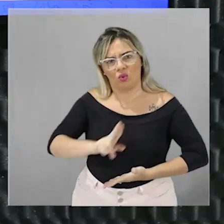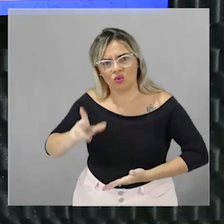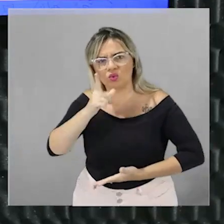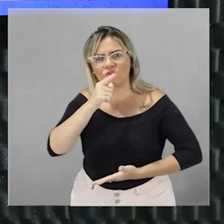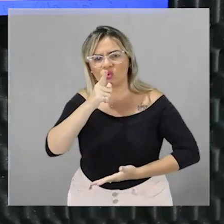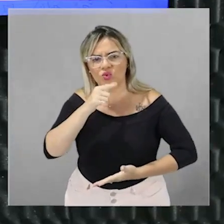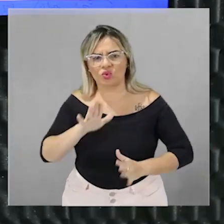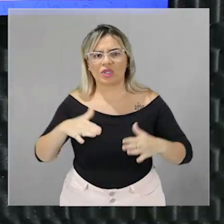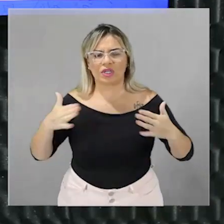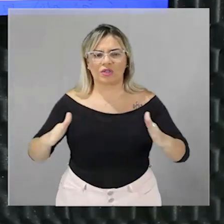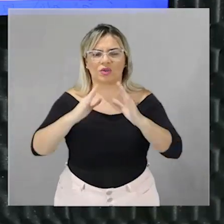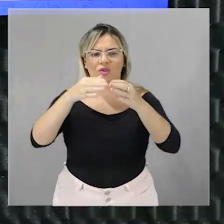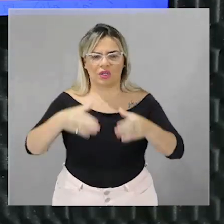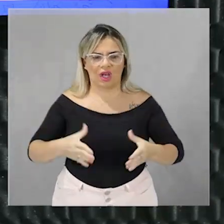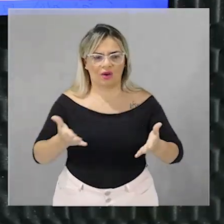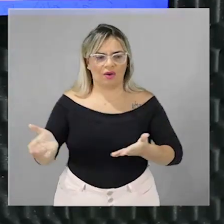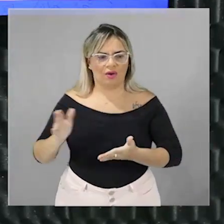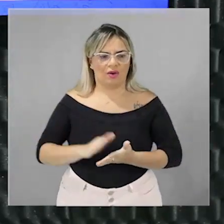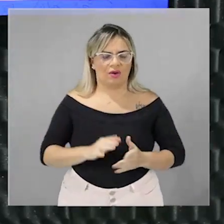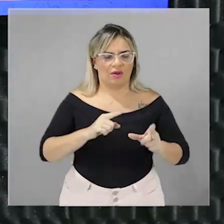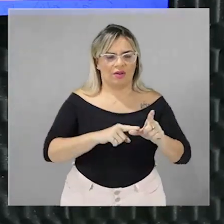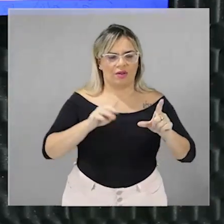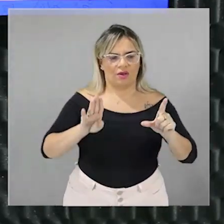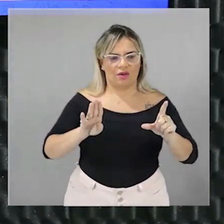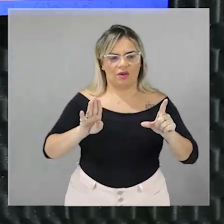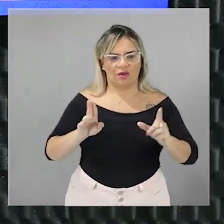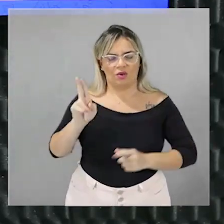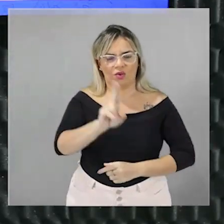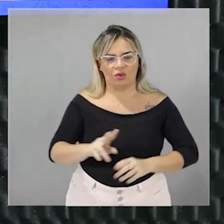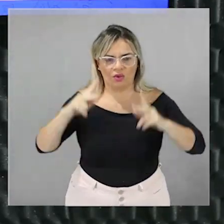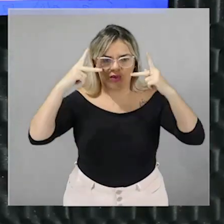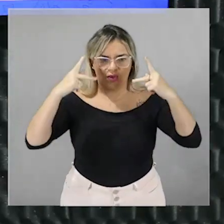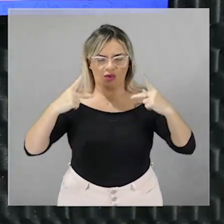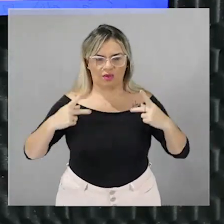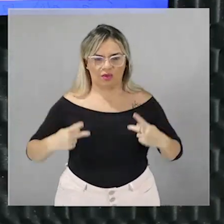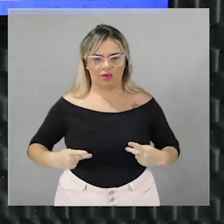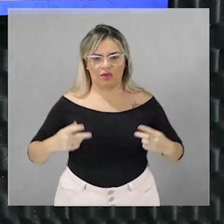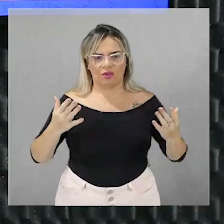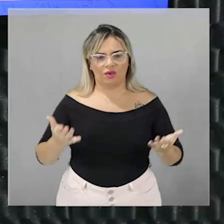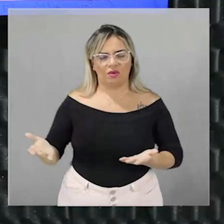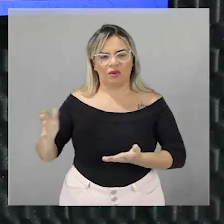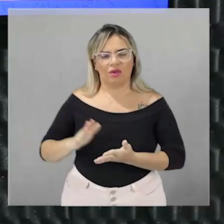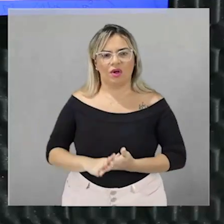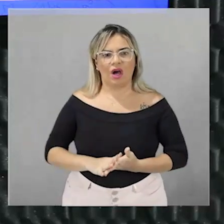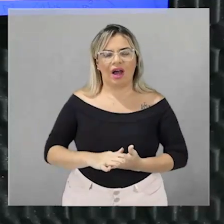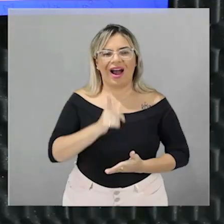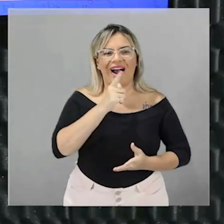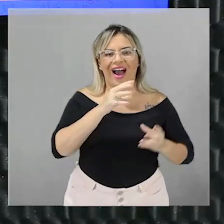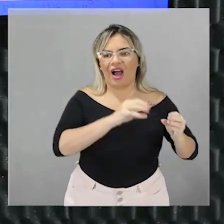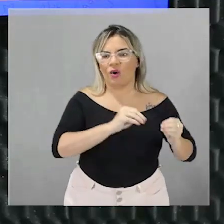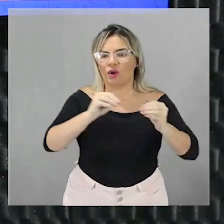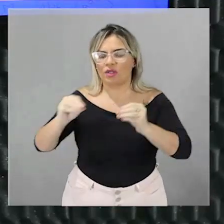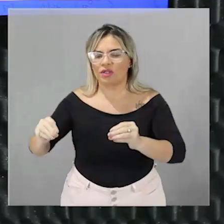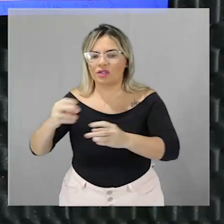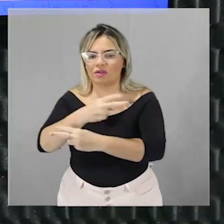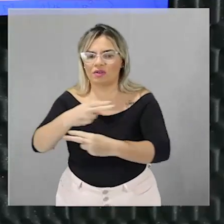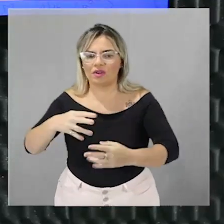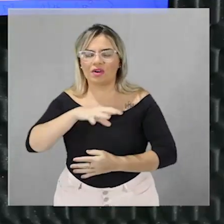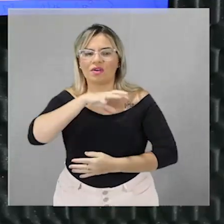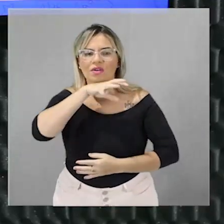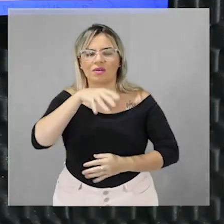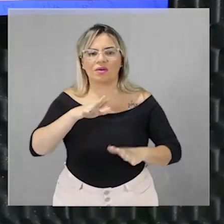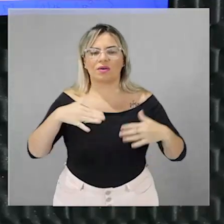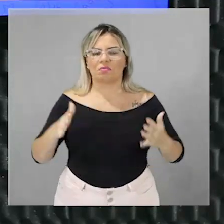mais abrangente. Consumo humano para o nosso consumo e a dessedentação de animais. O que é isso,